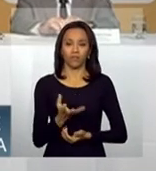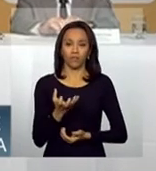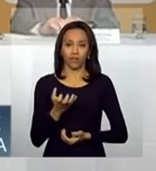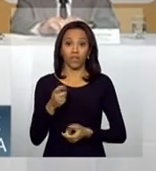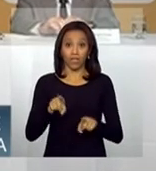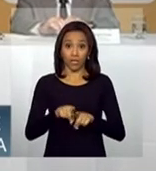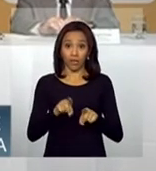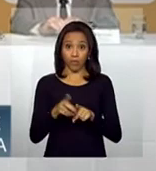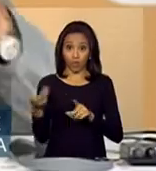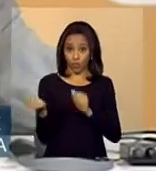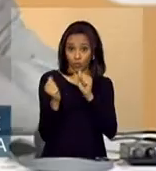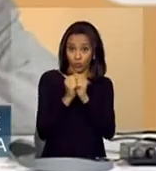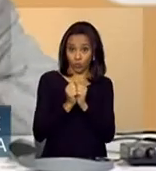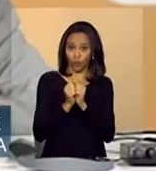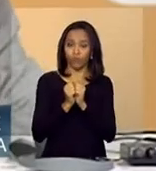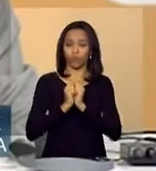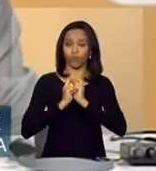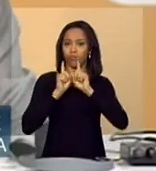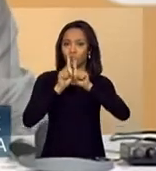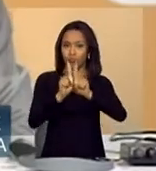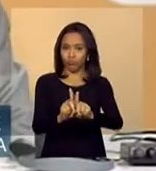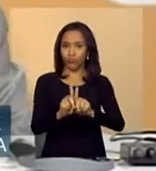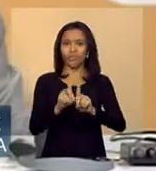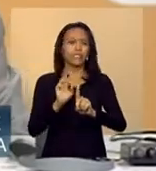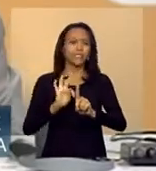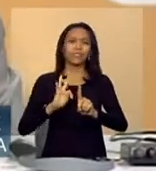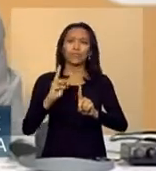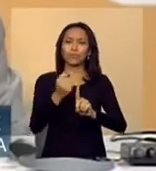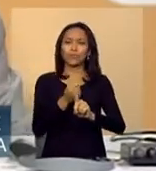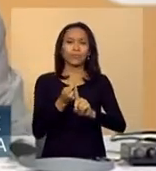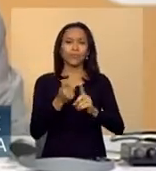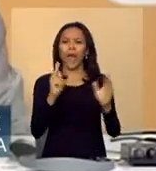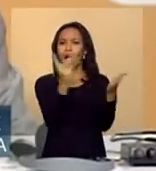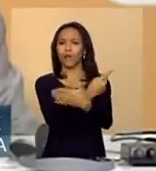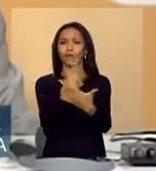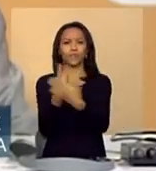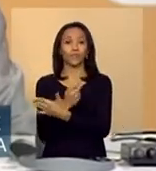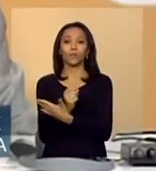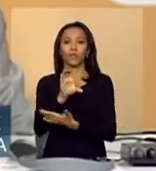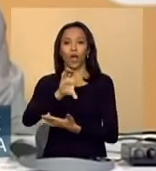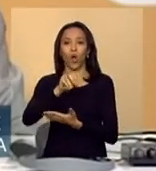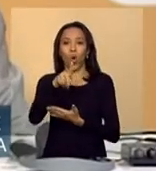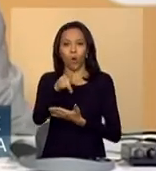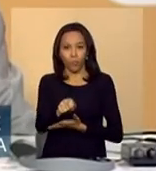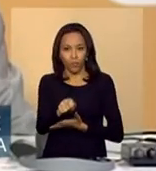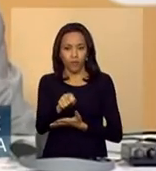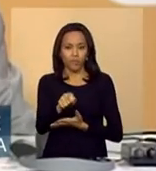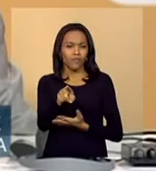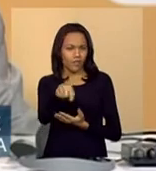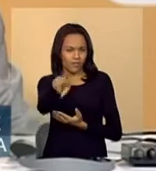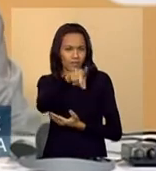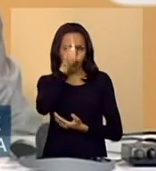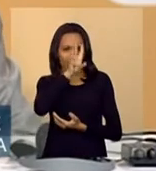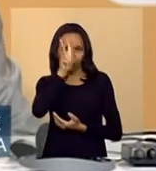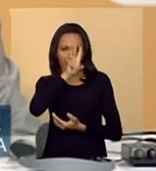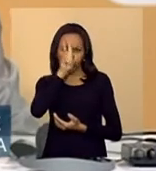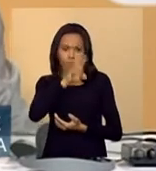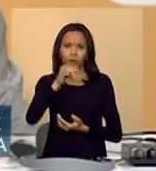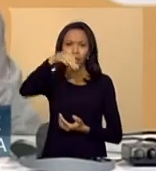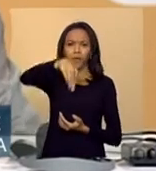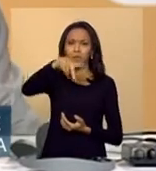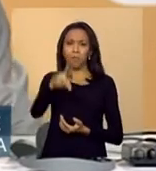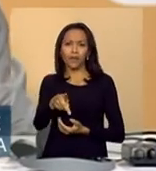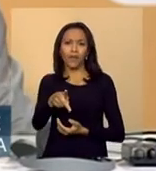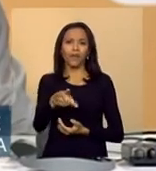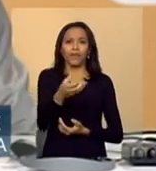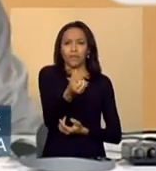participou diretamente comigo do acompanhamento de todas as questões da Copa. Vocês devem estar lembrado que houve a chamada MP600,